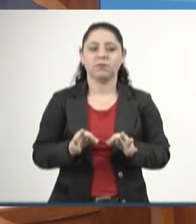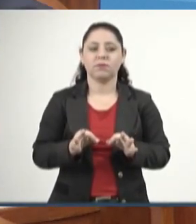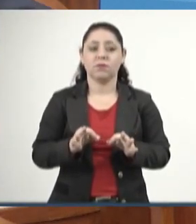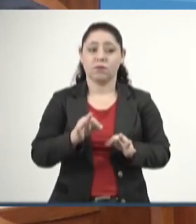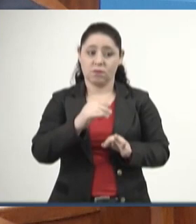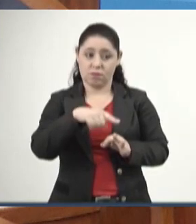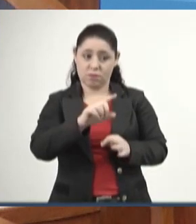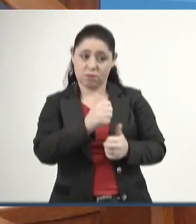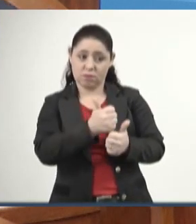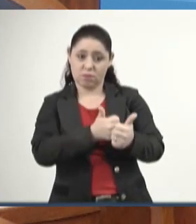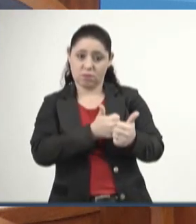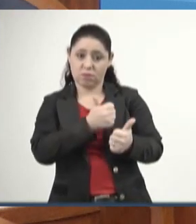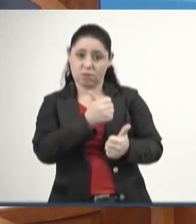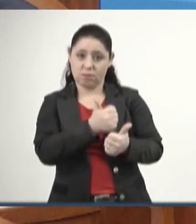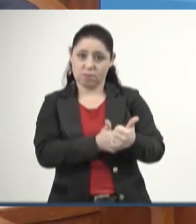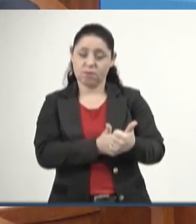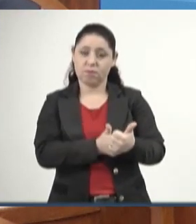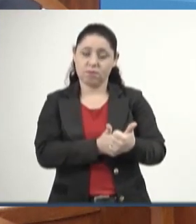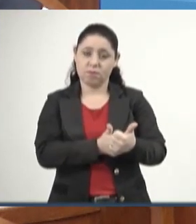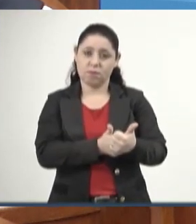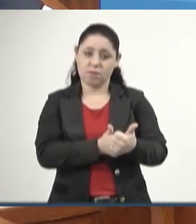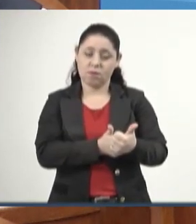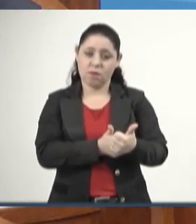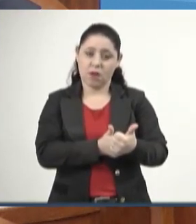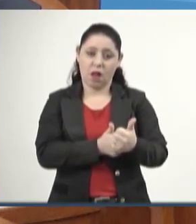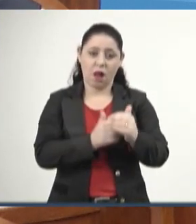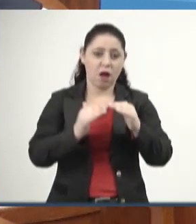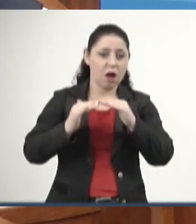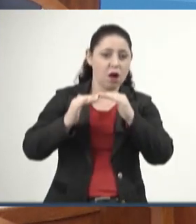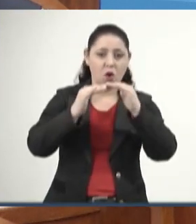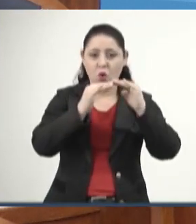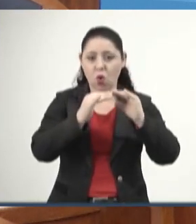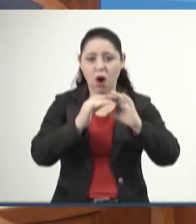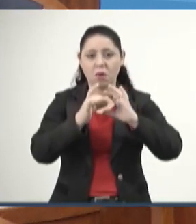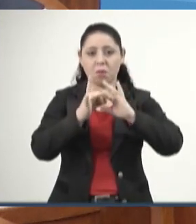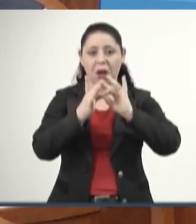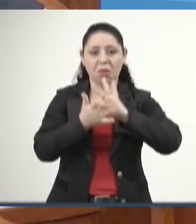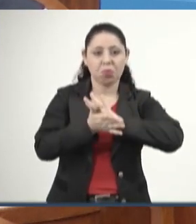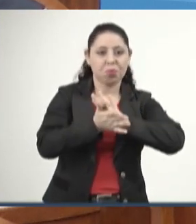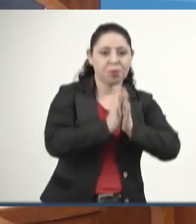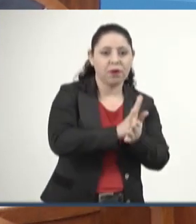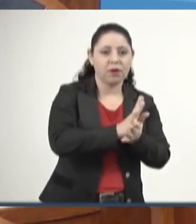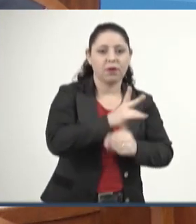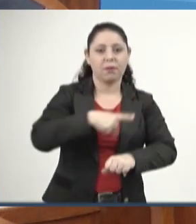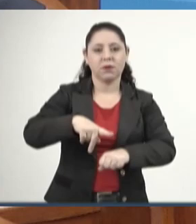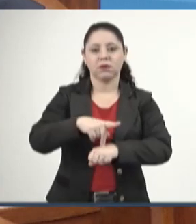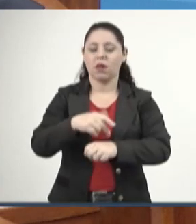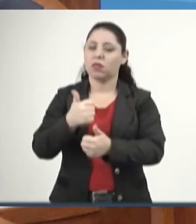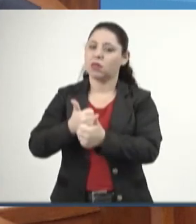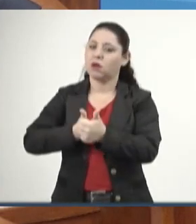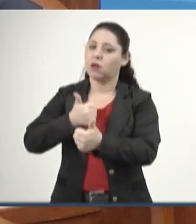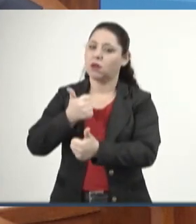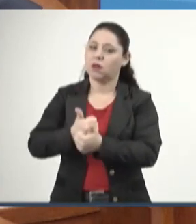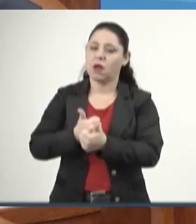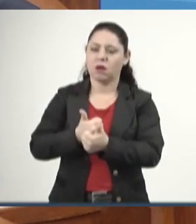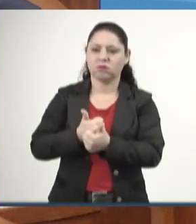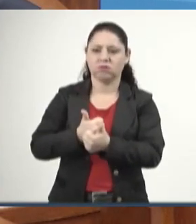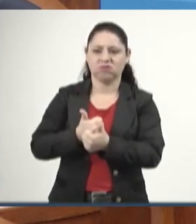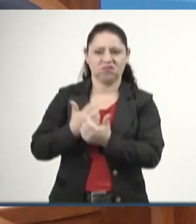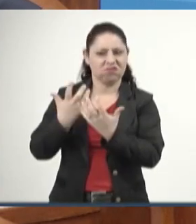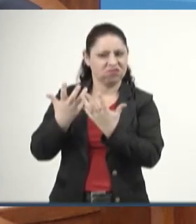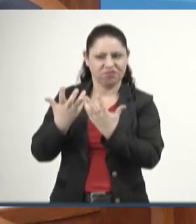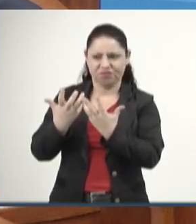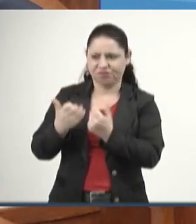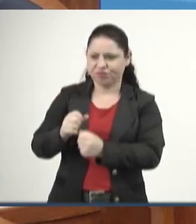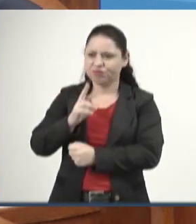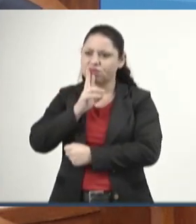daqueles que tentaram derrubar a democracia no país, tentaram não reconhecer